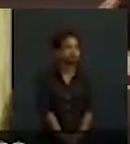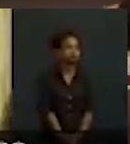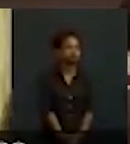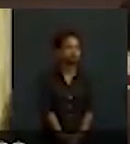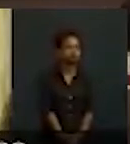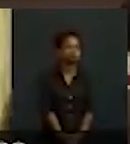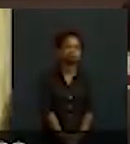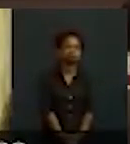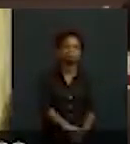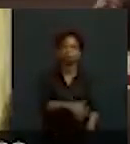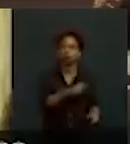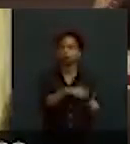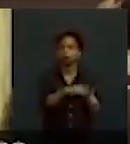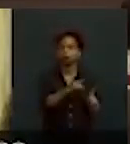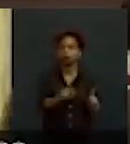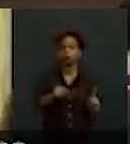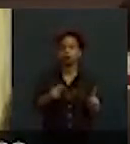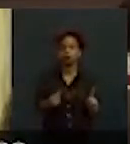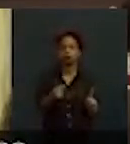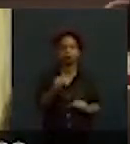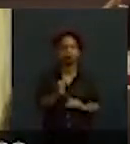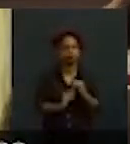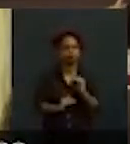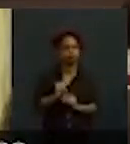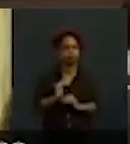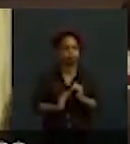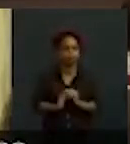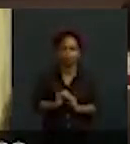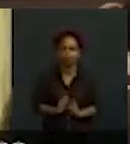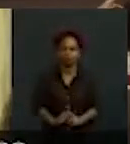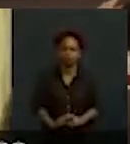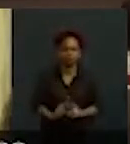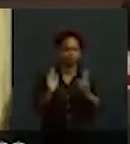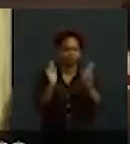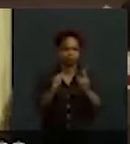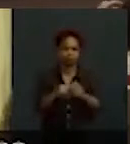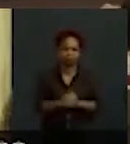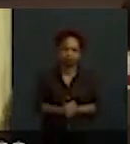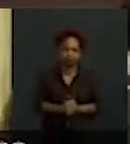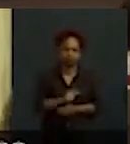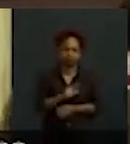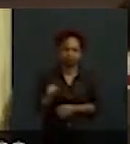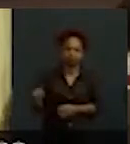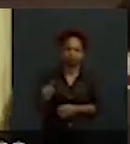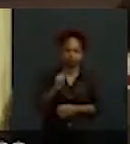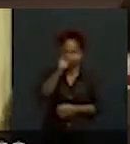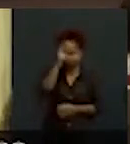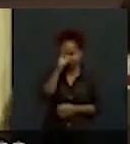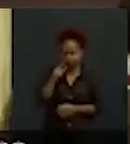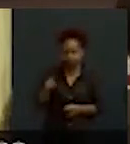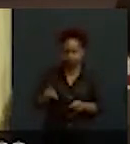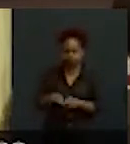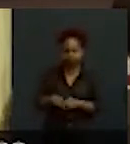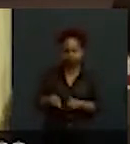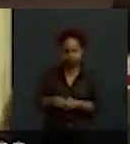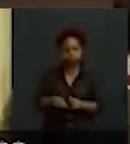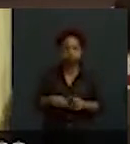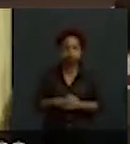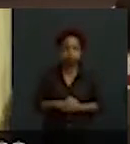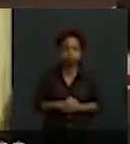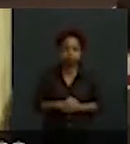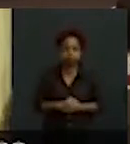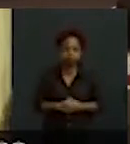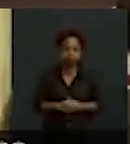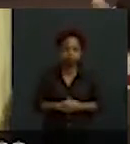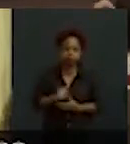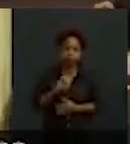Nosso próximo homenageado é um profissional diferenciado, criativo e inovador.